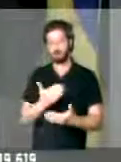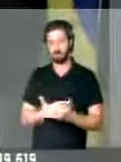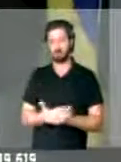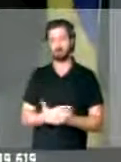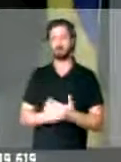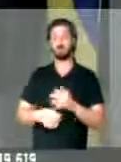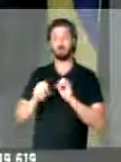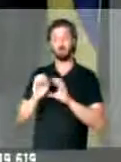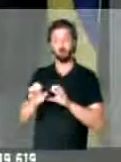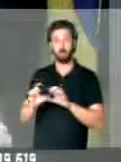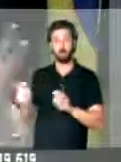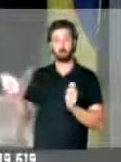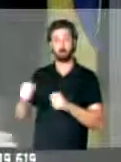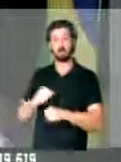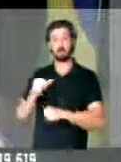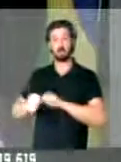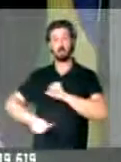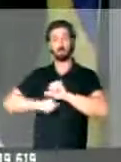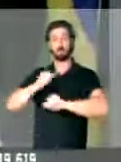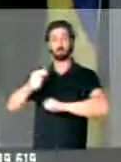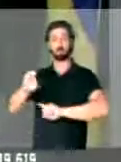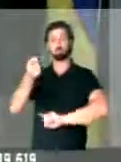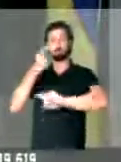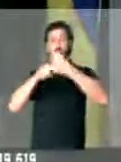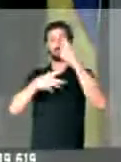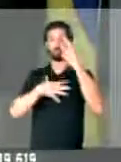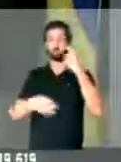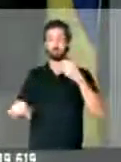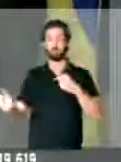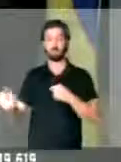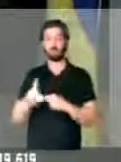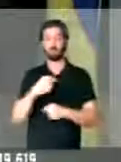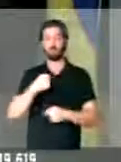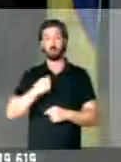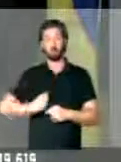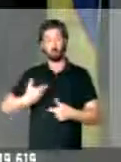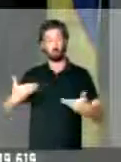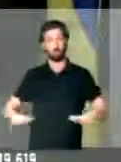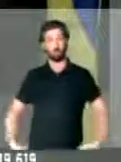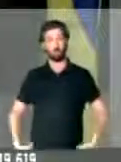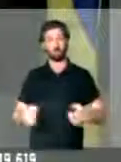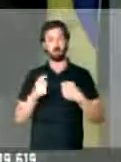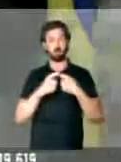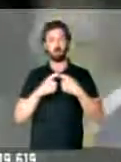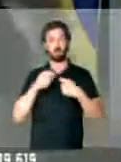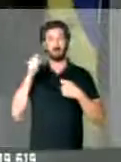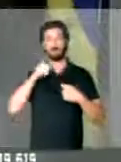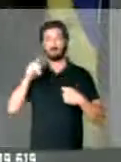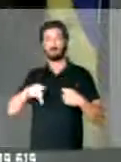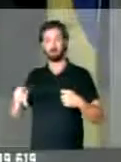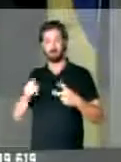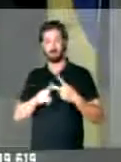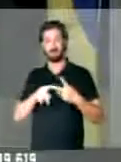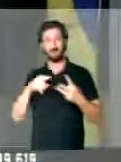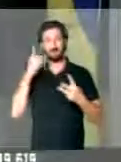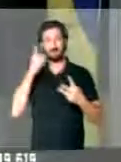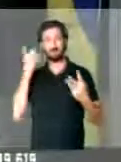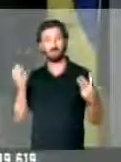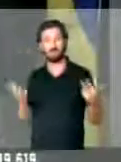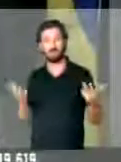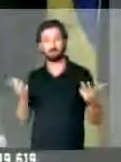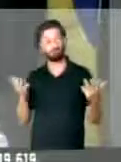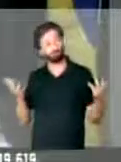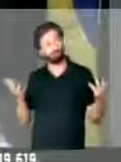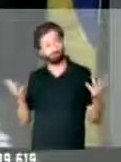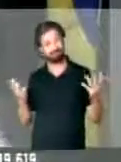pela educação poderia transformar a vida dos filhos. Estou aqui hoje, médica, professora, deputada.